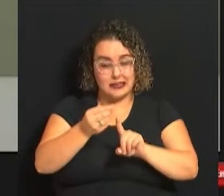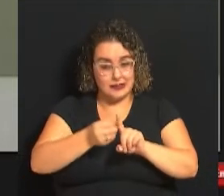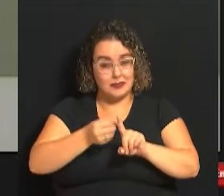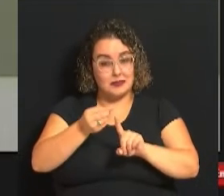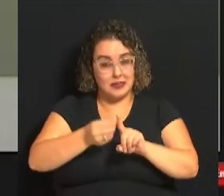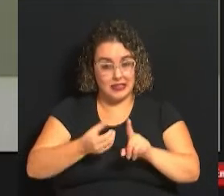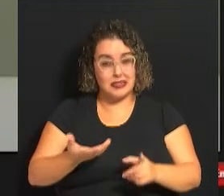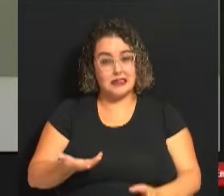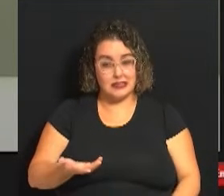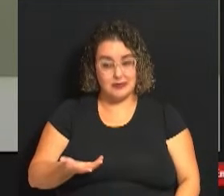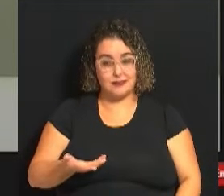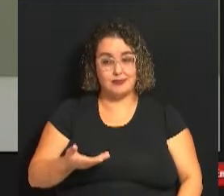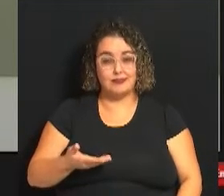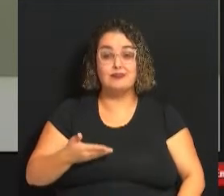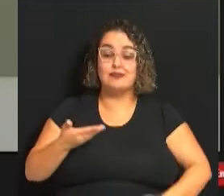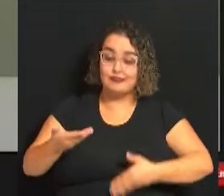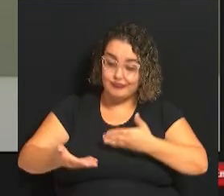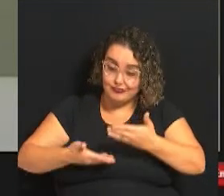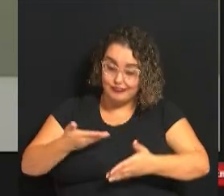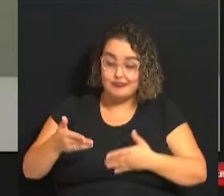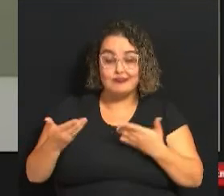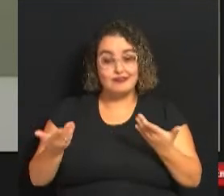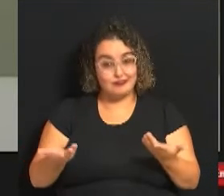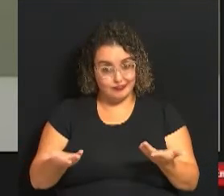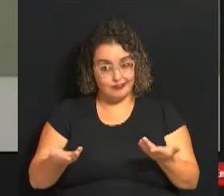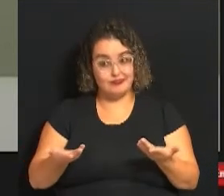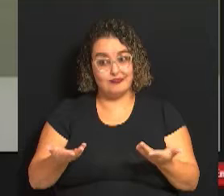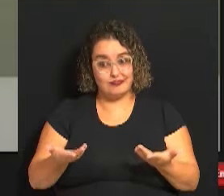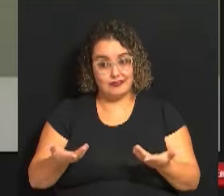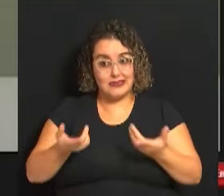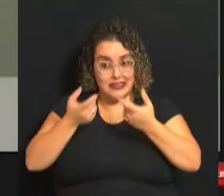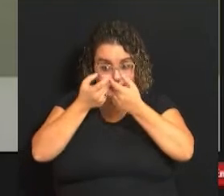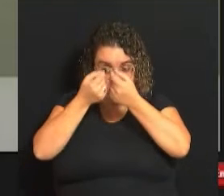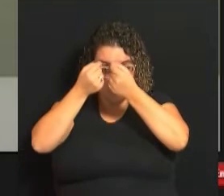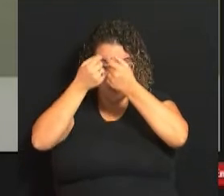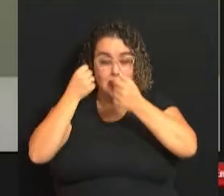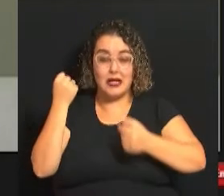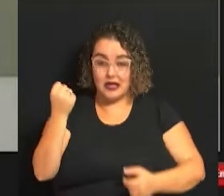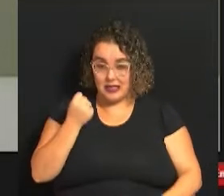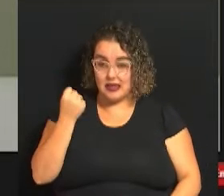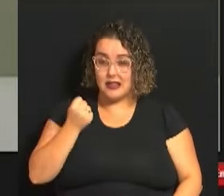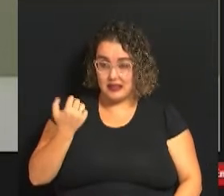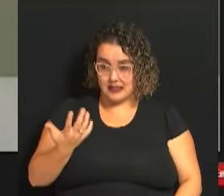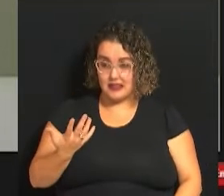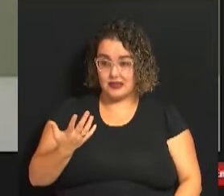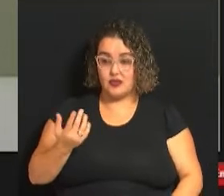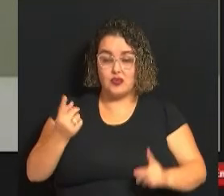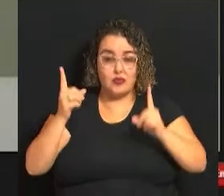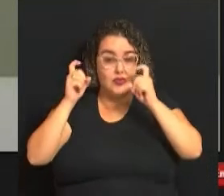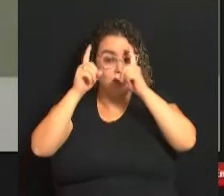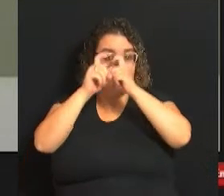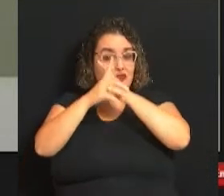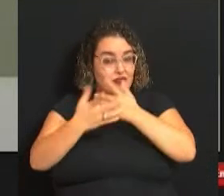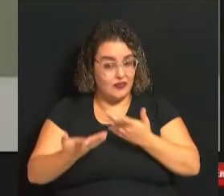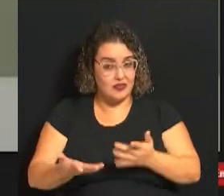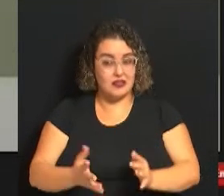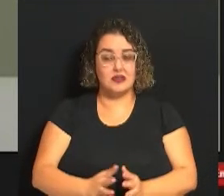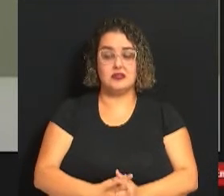sendo tratado. Então, é um tumor bastante grave, bastante difícil, que